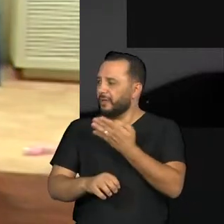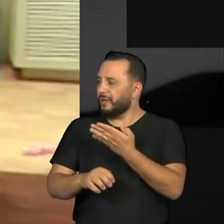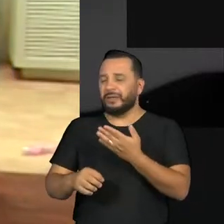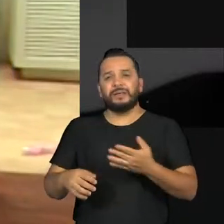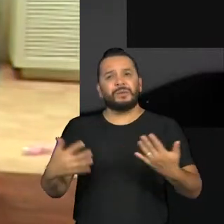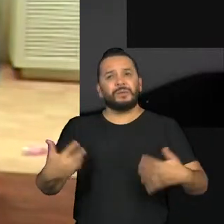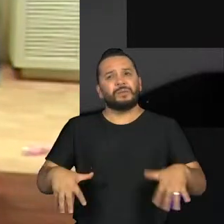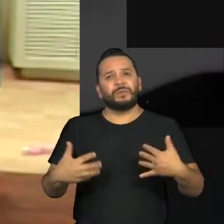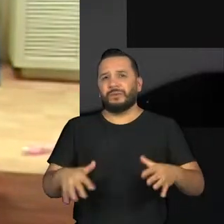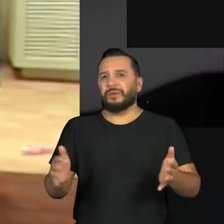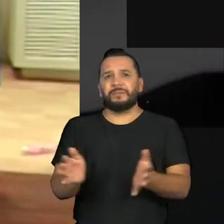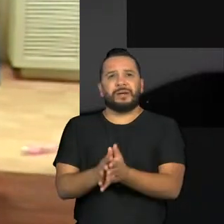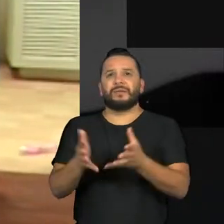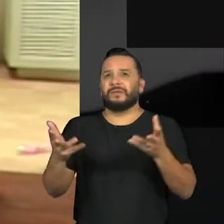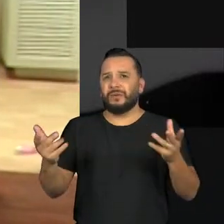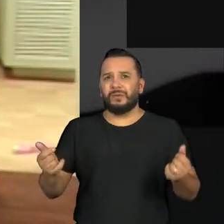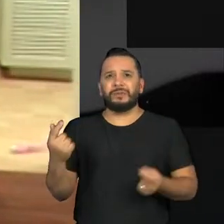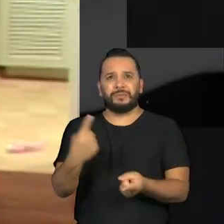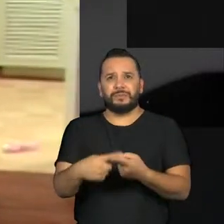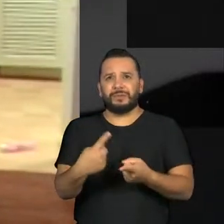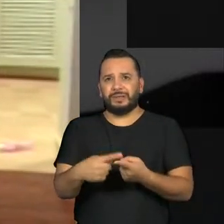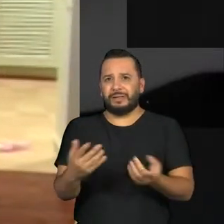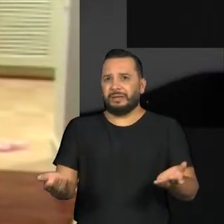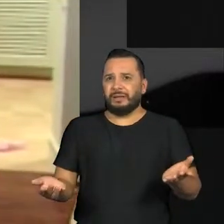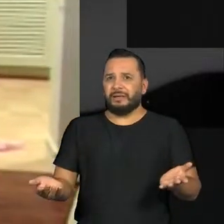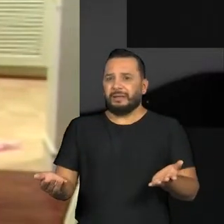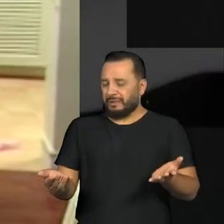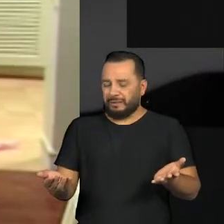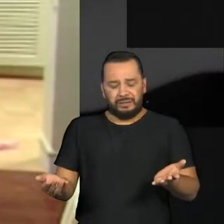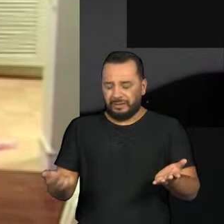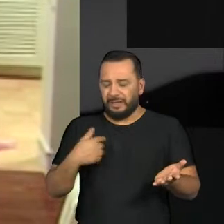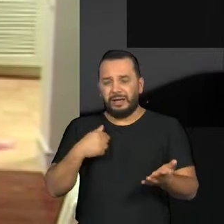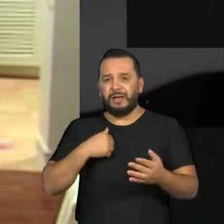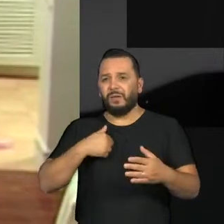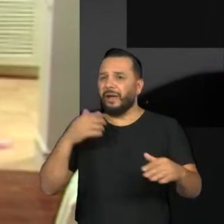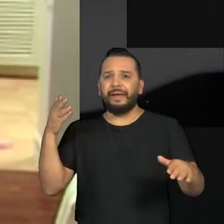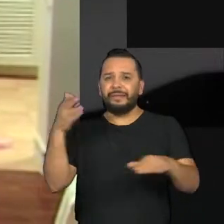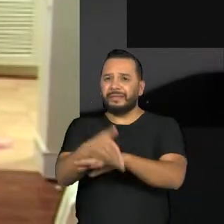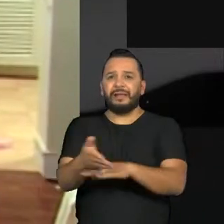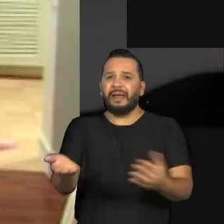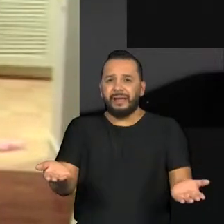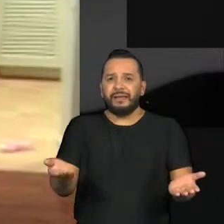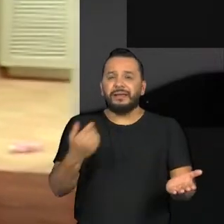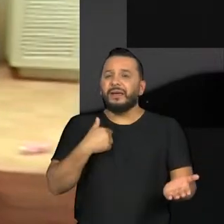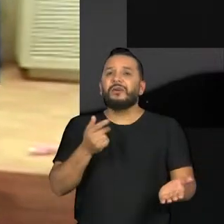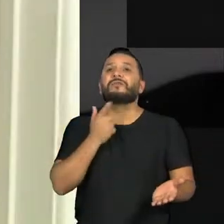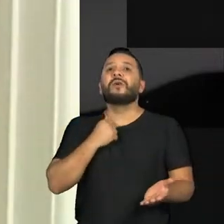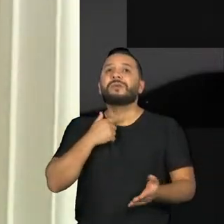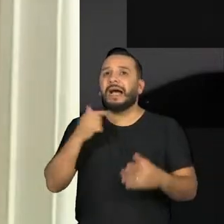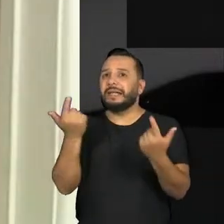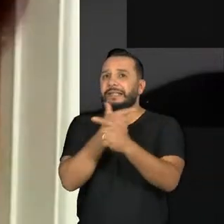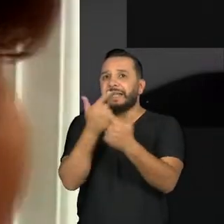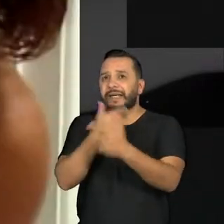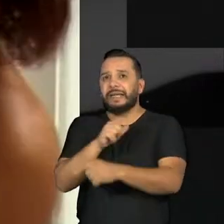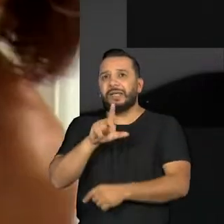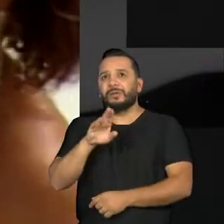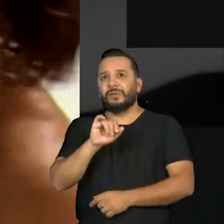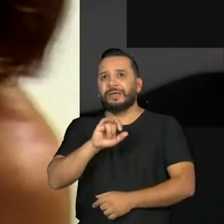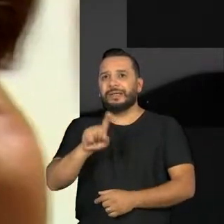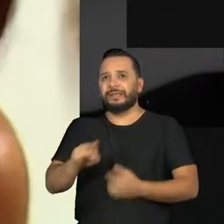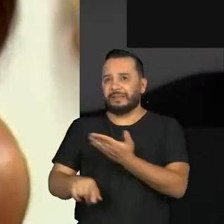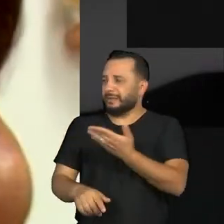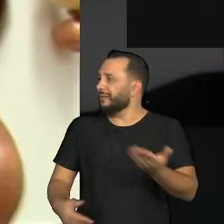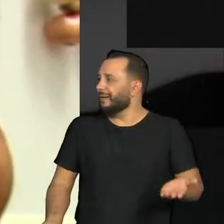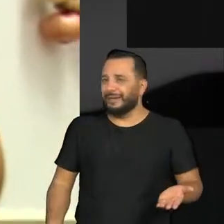Bloch. Foi incrível, porque foi... Eu entrei ali e eu tinha vontade de rir do Luiz Fernando. Chama ela,